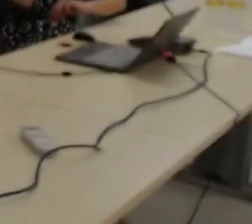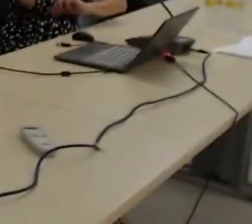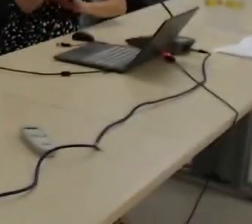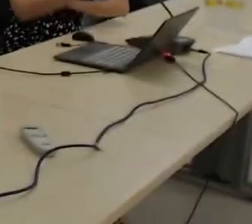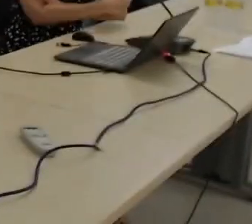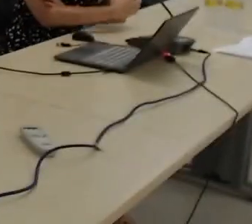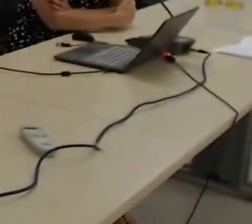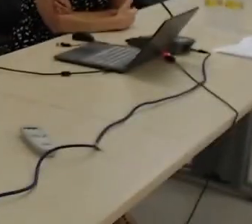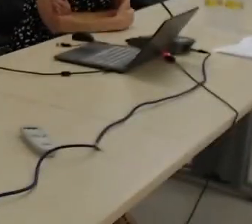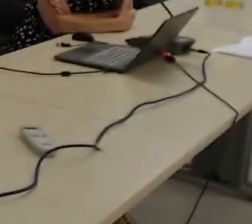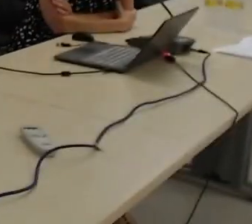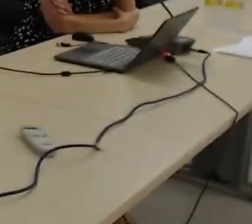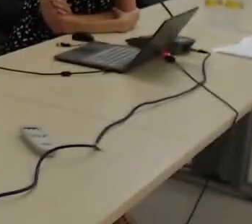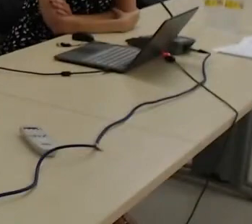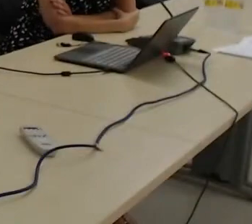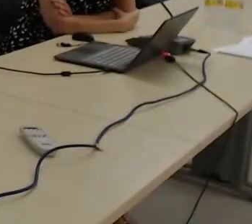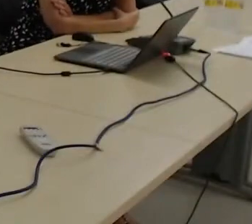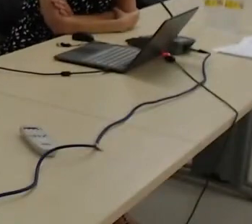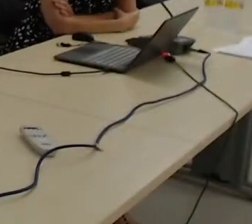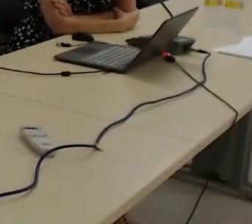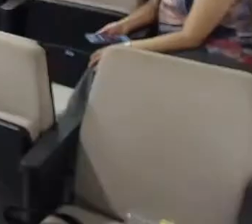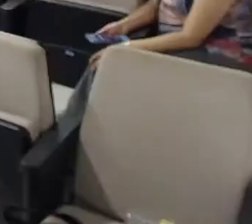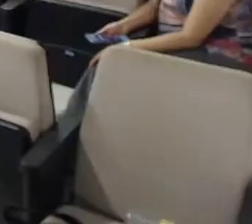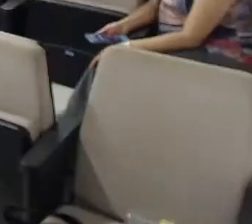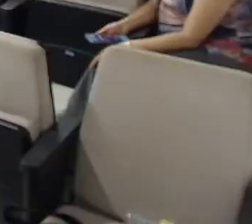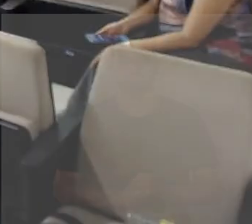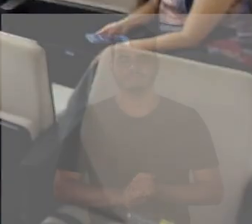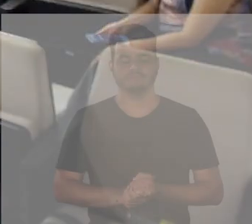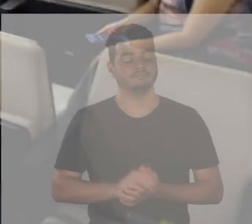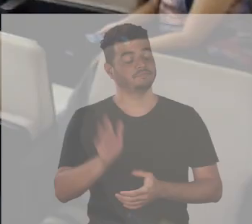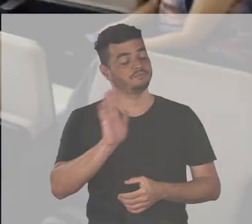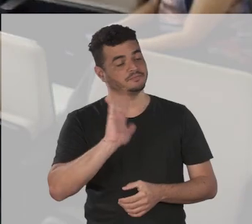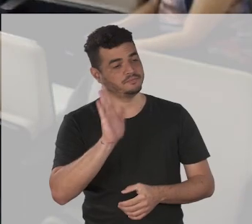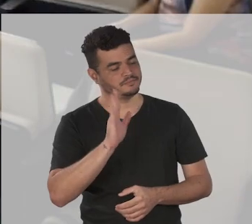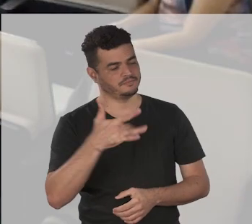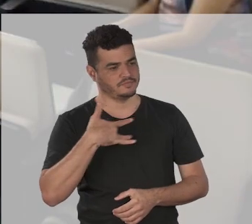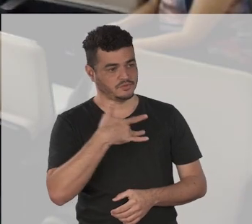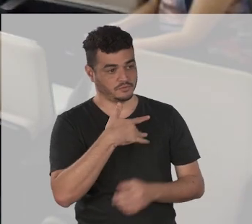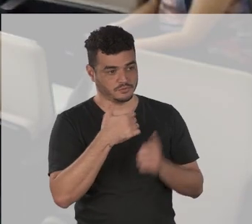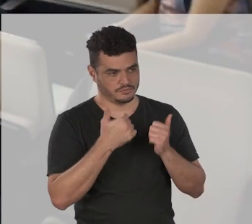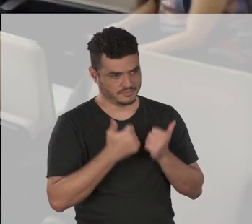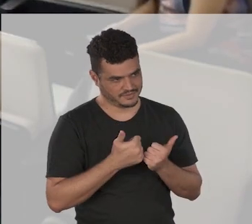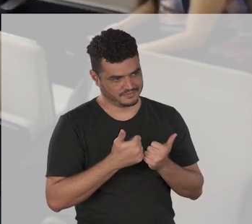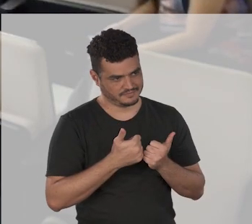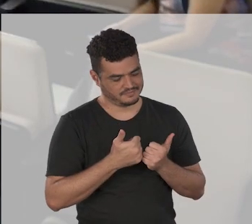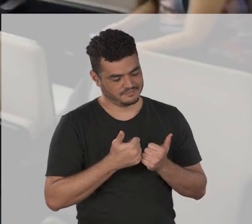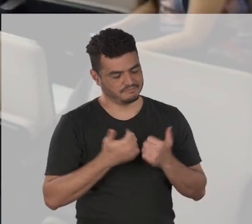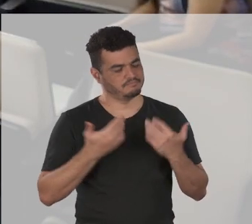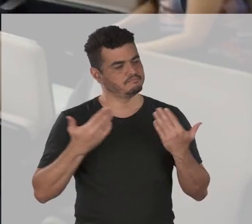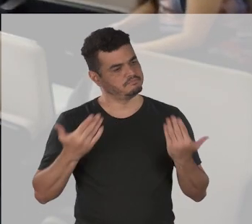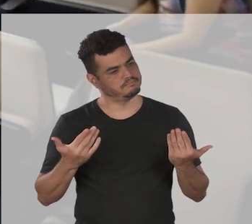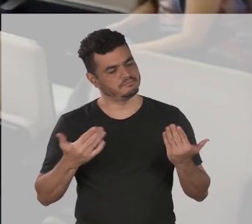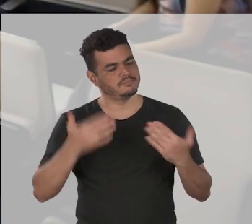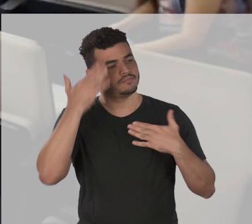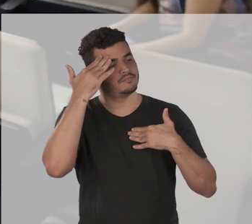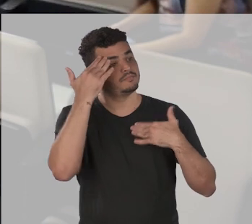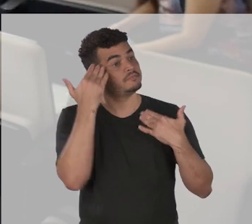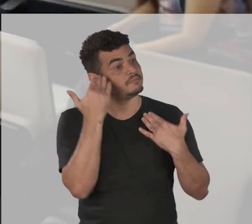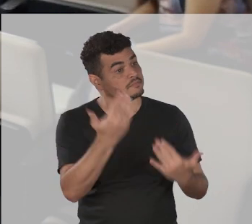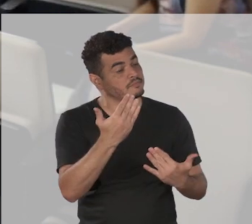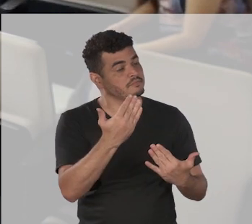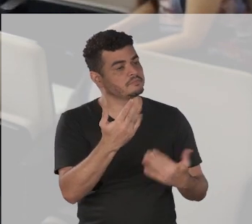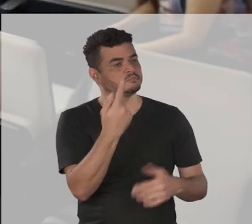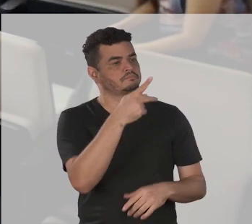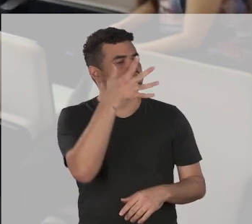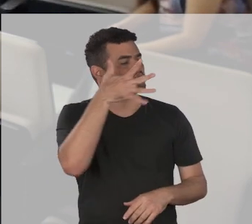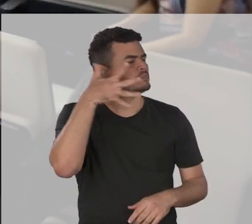Opa. Tá bom aqui? Oi, Carolina, tudo bem? Muito obrigado também pela